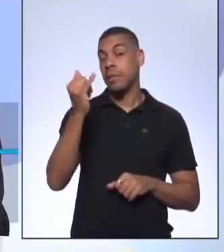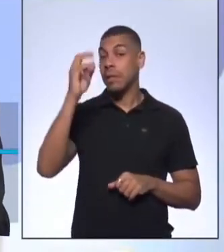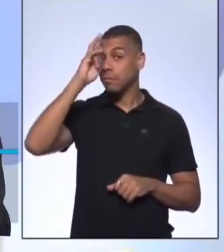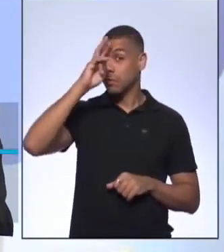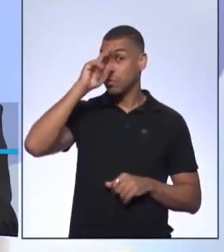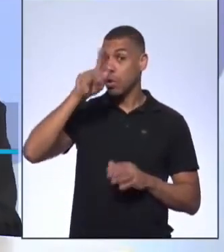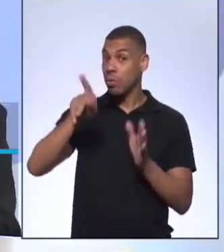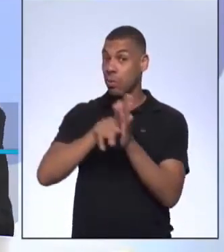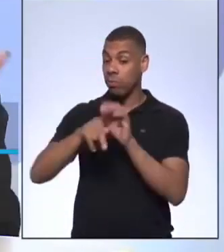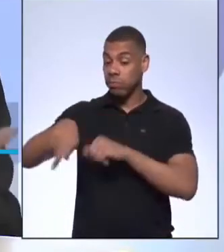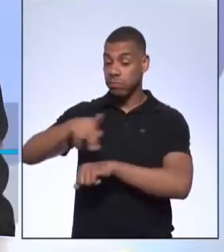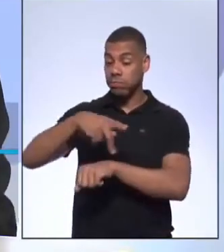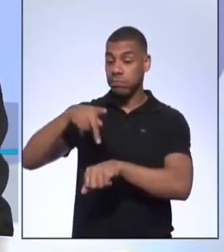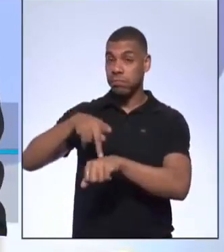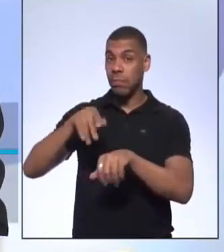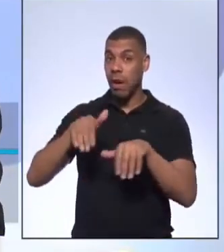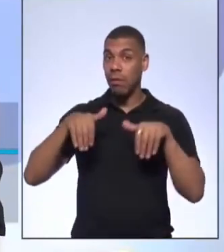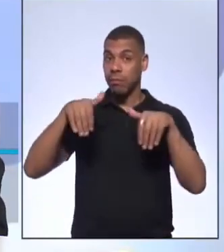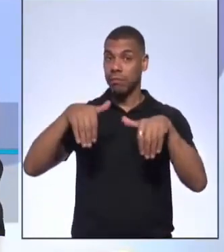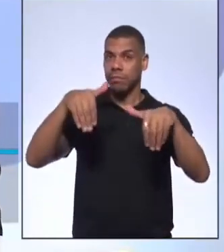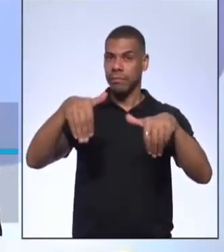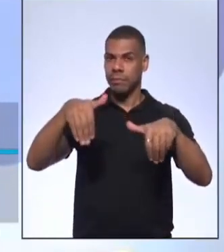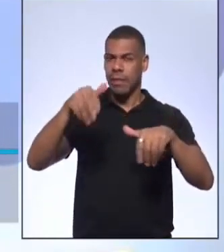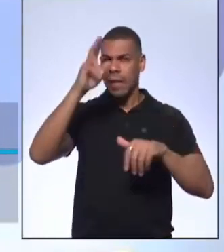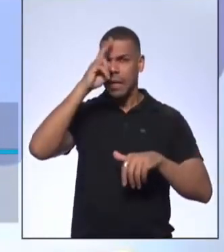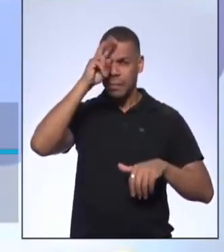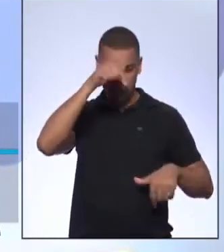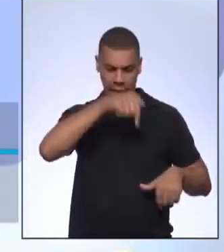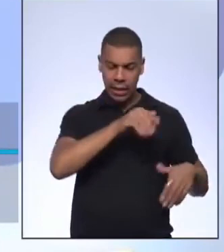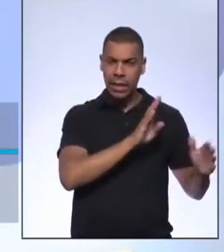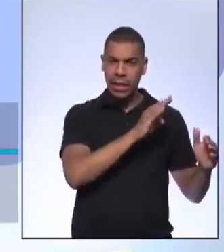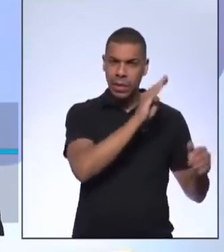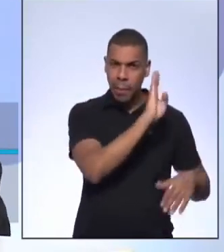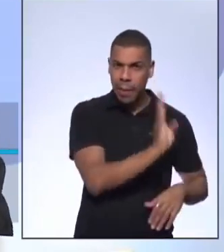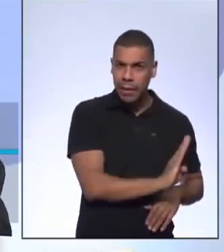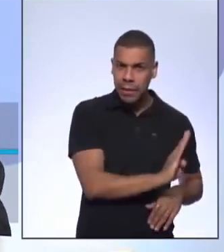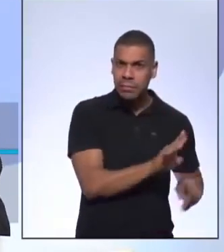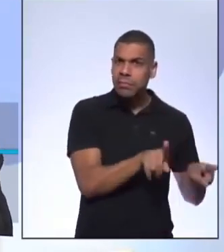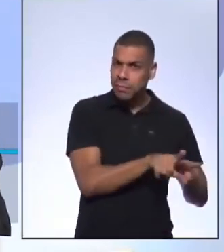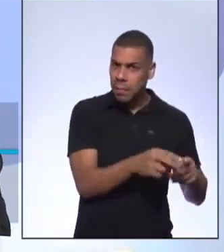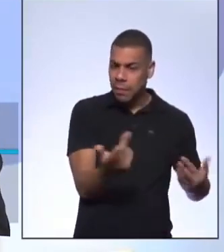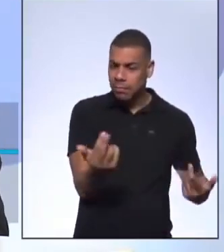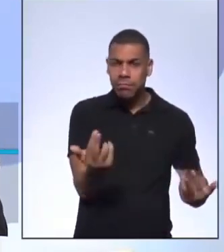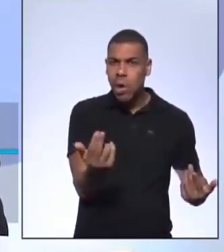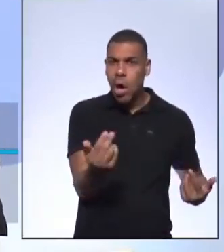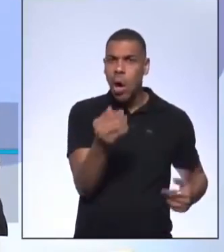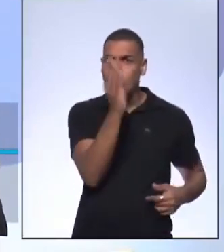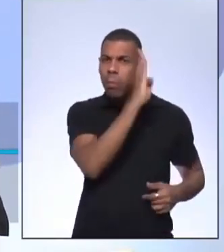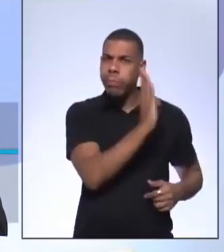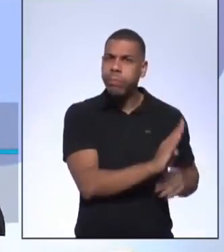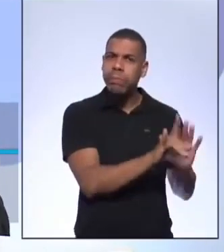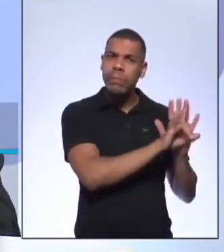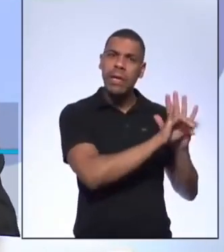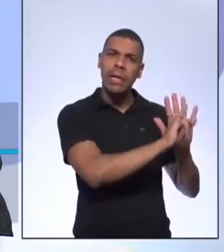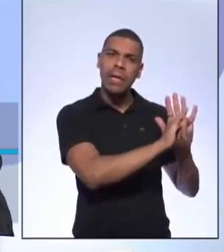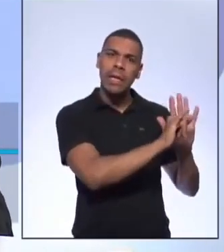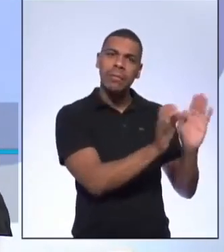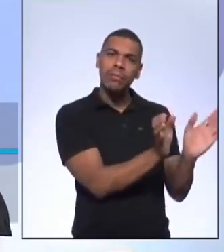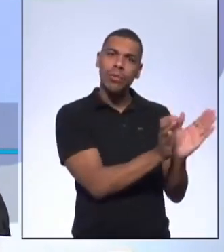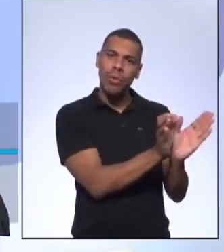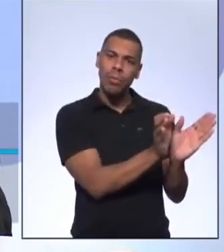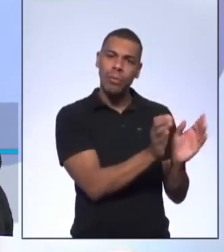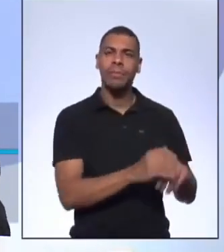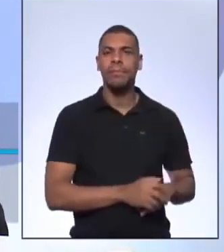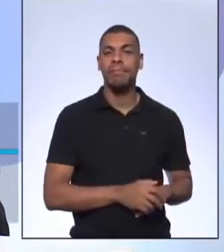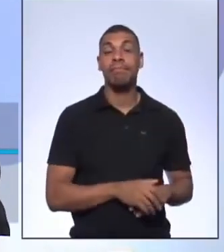da Austrália. Lembrando que aqui no Brasil nós também temos políticas, né, territoriais que são voltadas também para algumas comunidades,